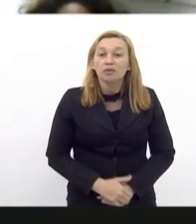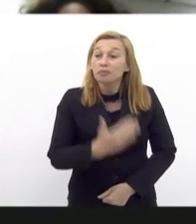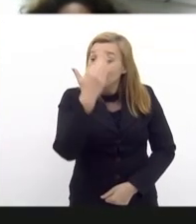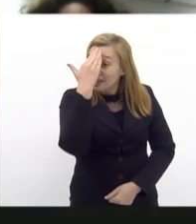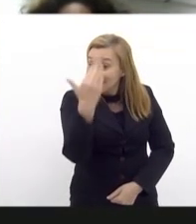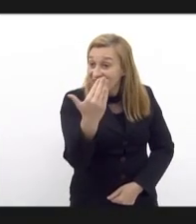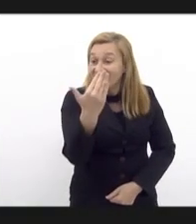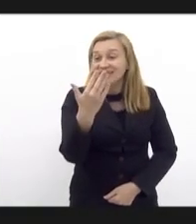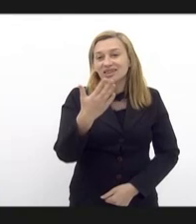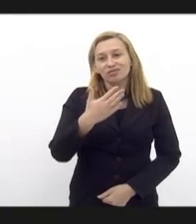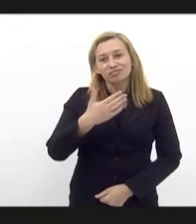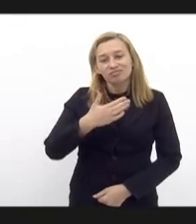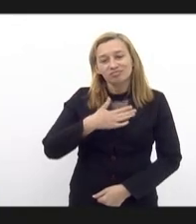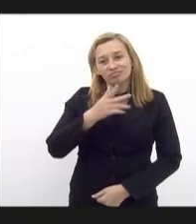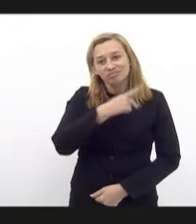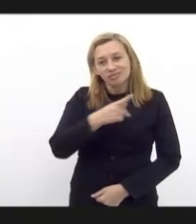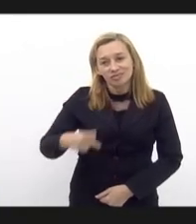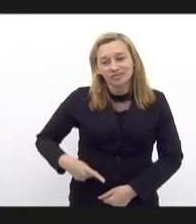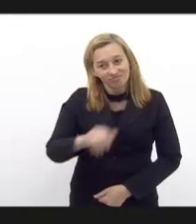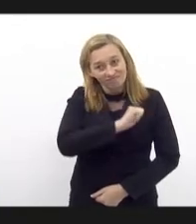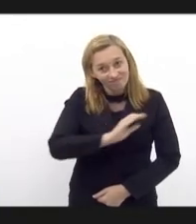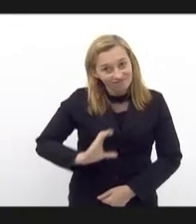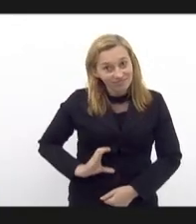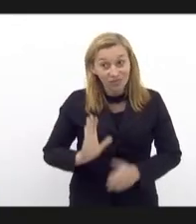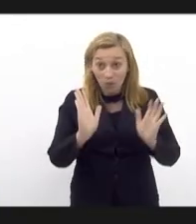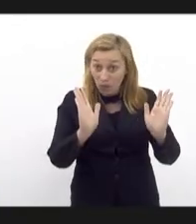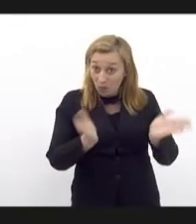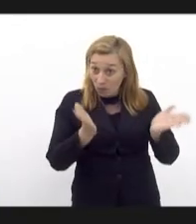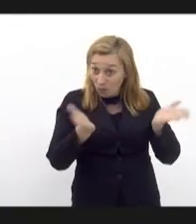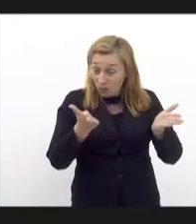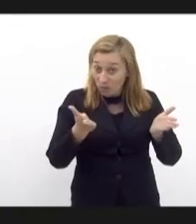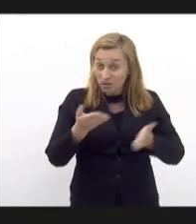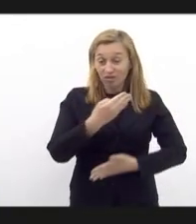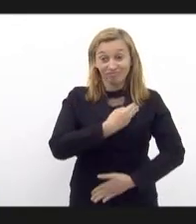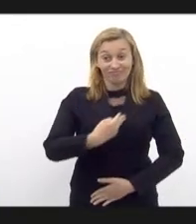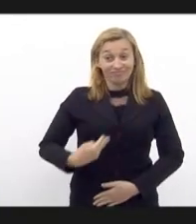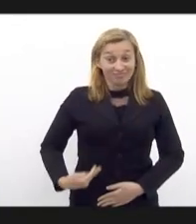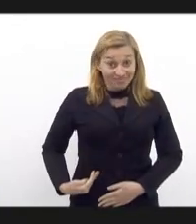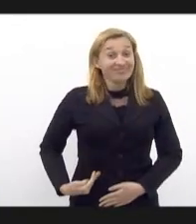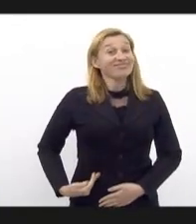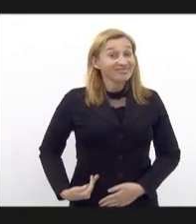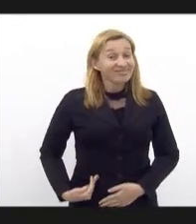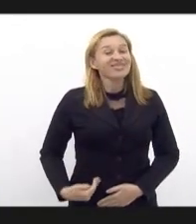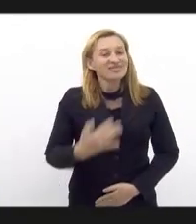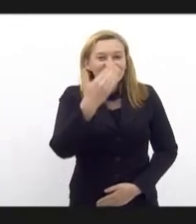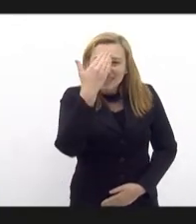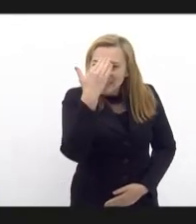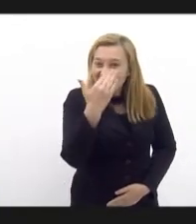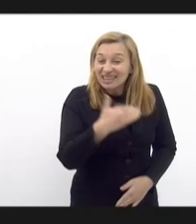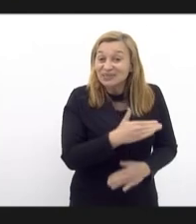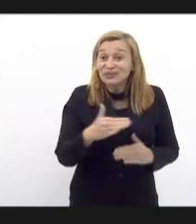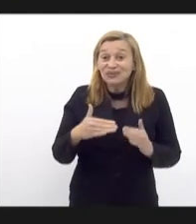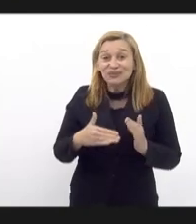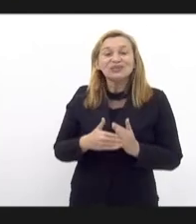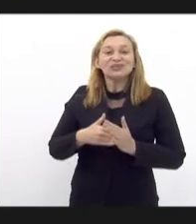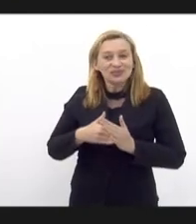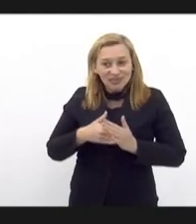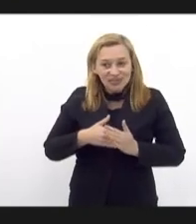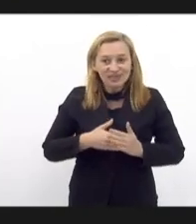Obrigado, presidente André Siriano, hoje exercendo o cargo de governador. Obrigado a todos que estão